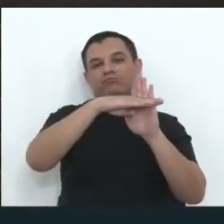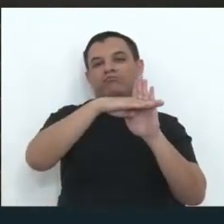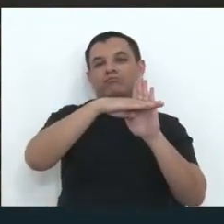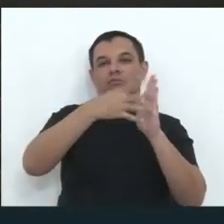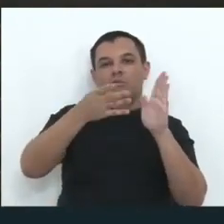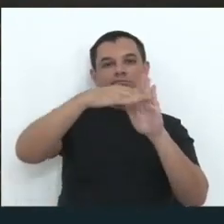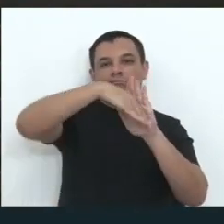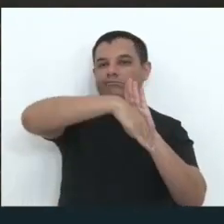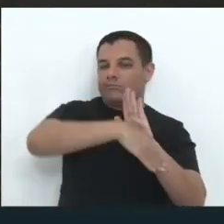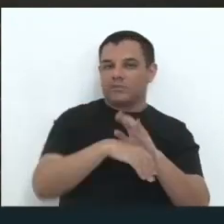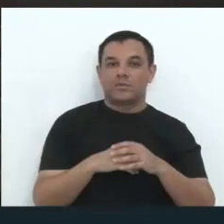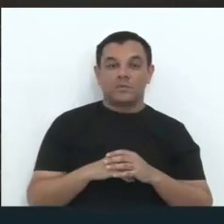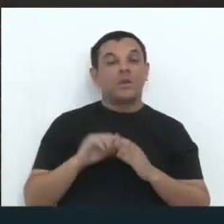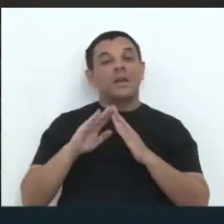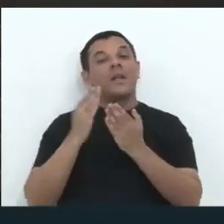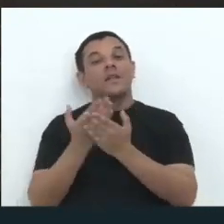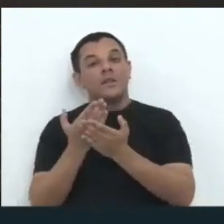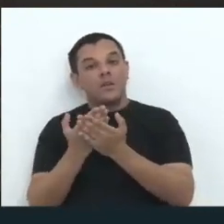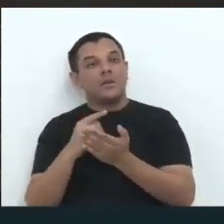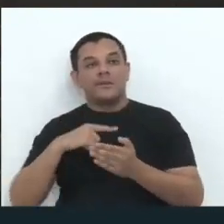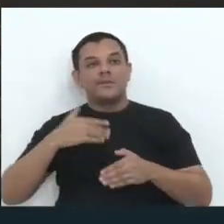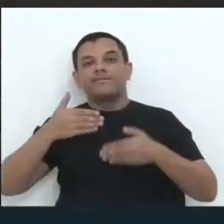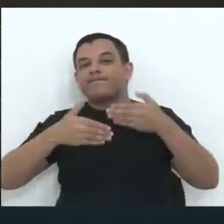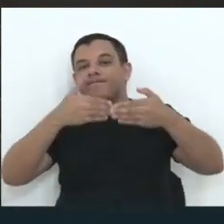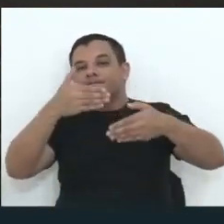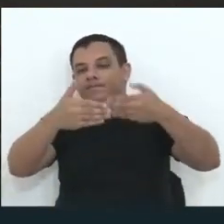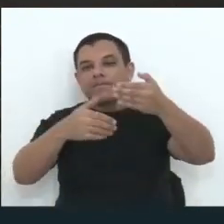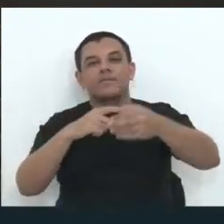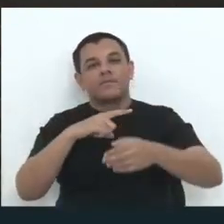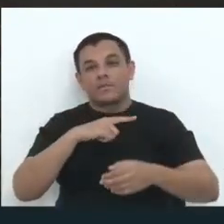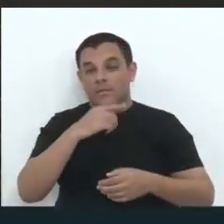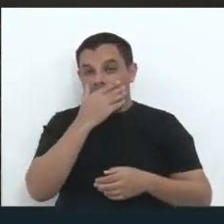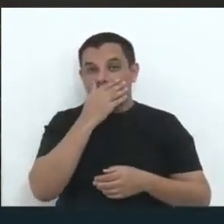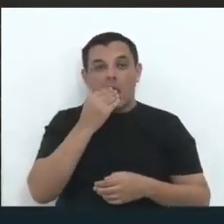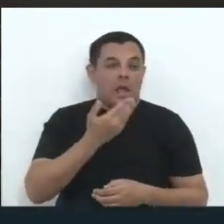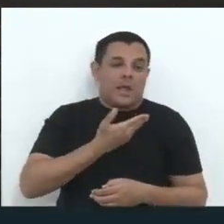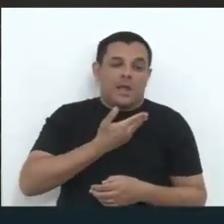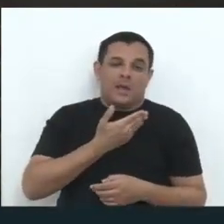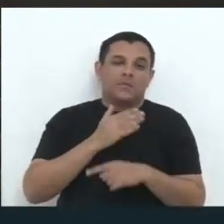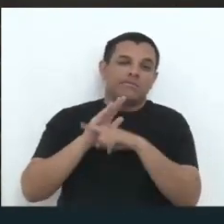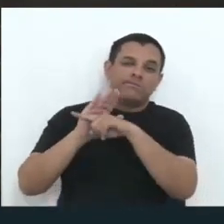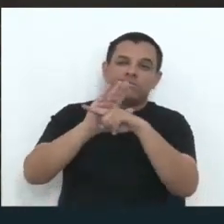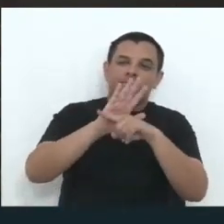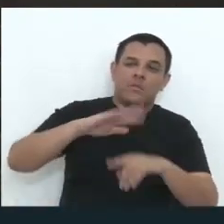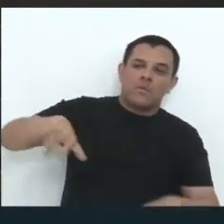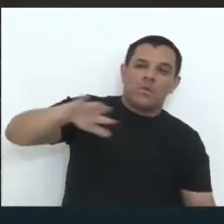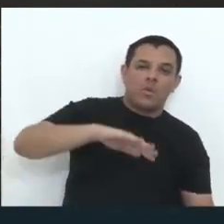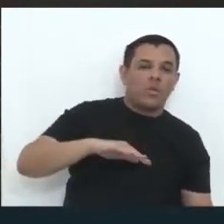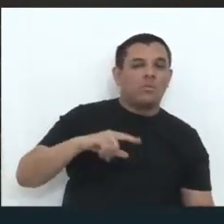as de creche, estão indo dada pelos amigos políticos tomar conta, e as